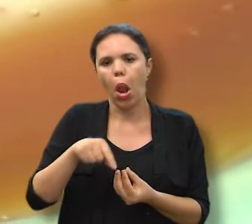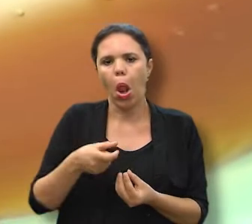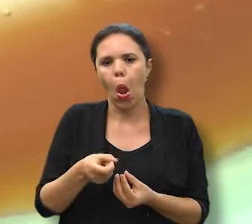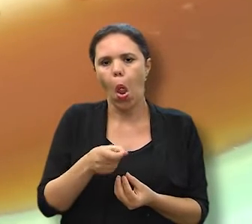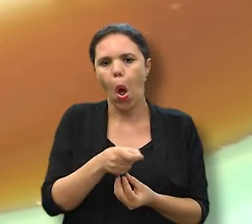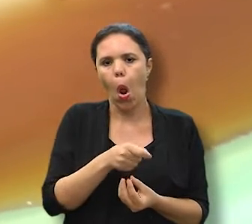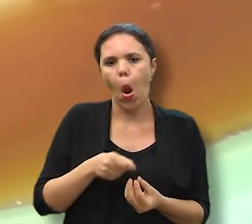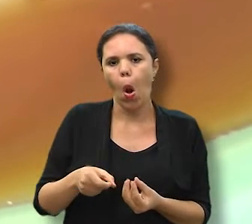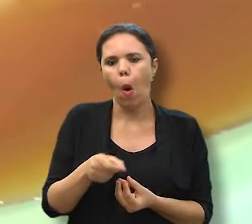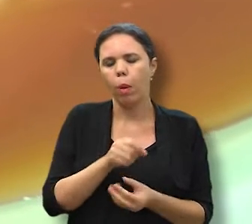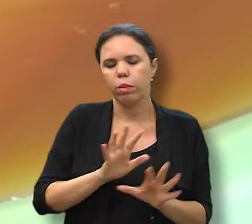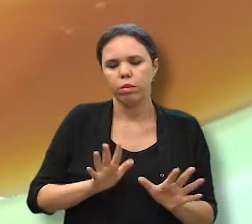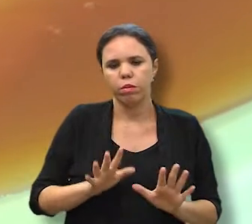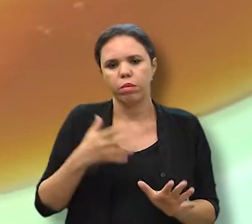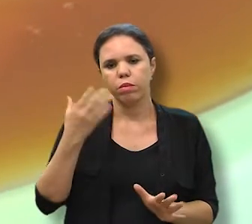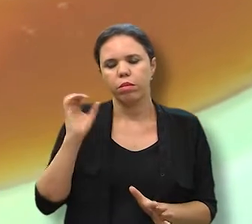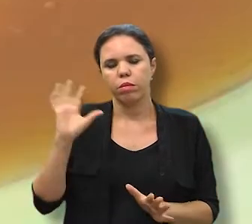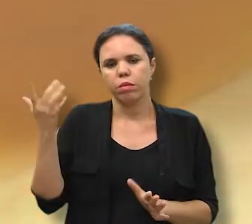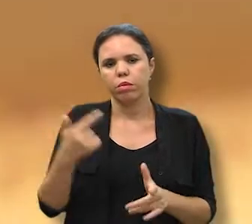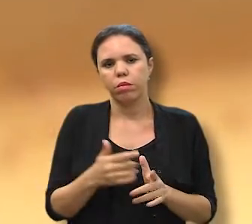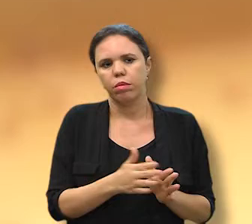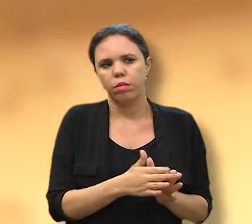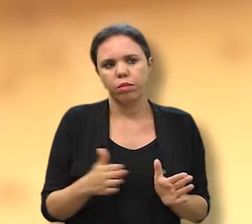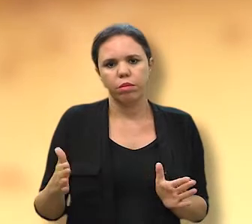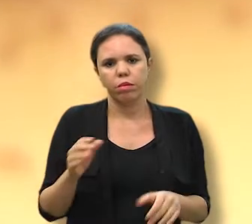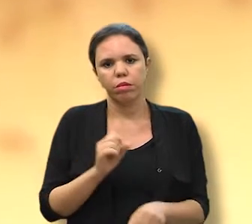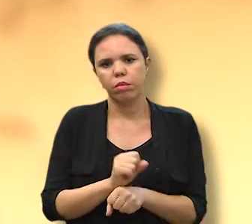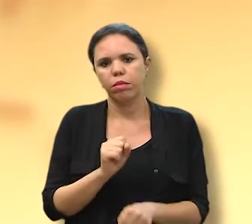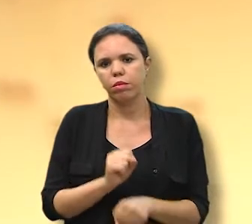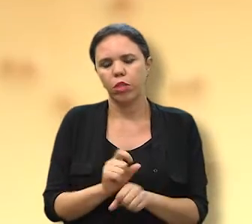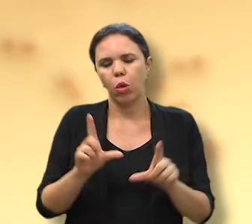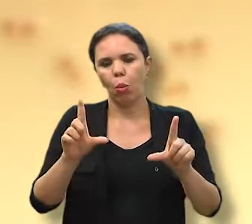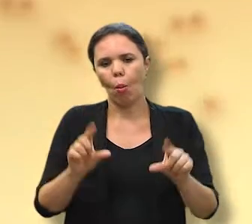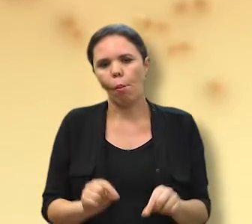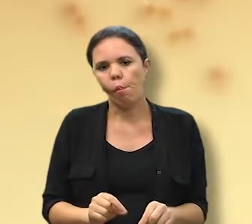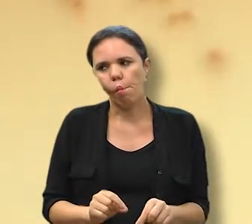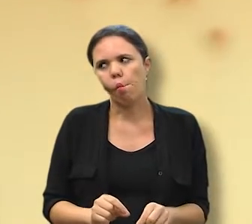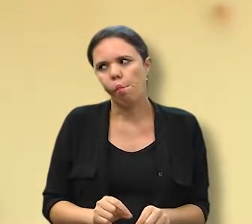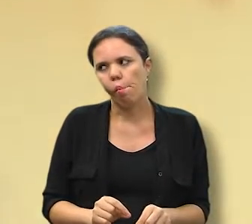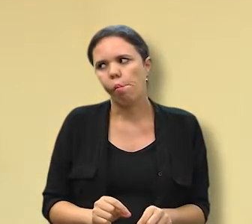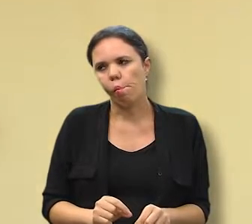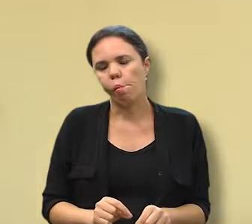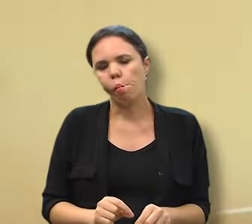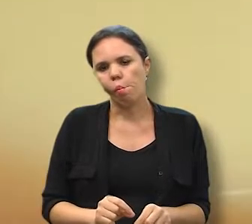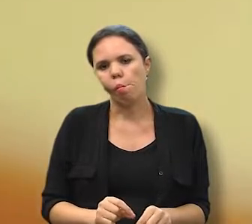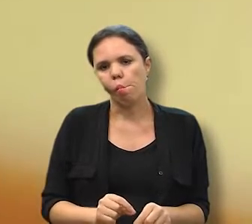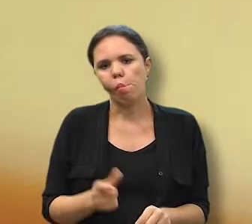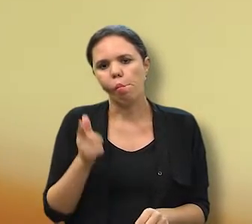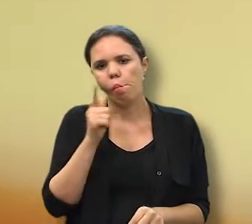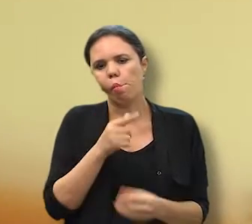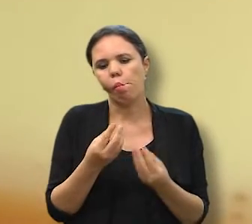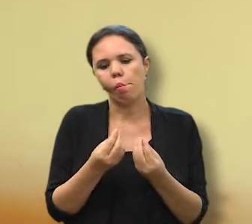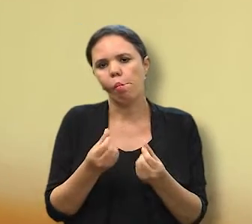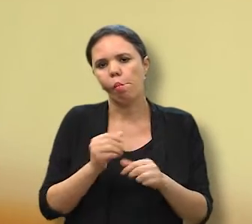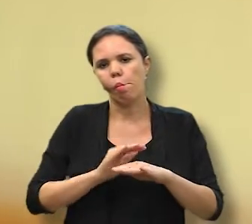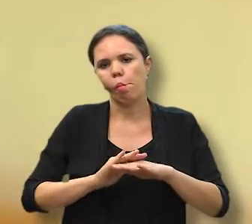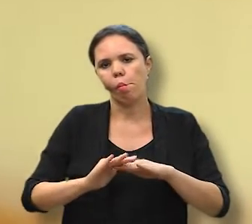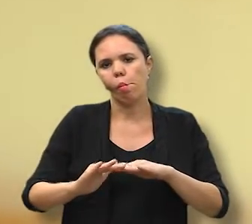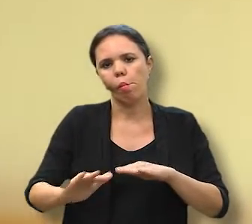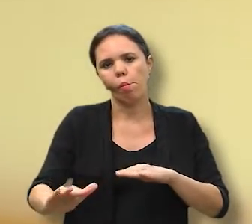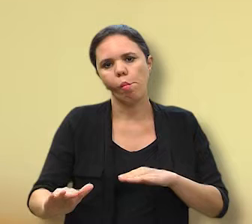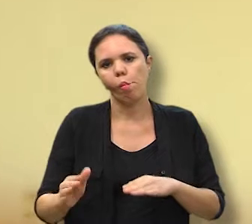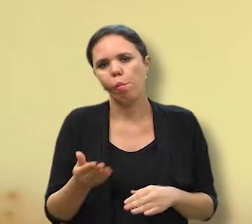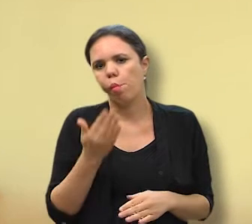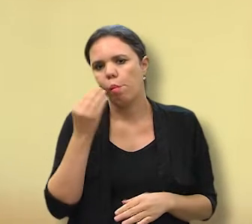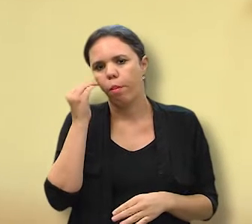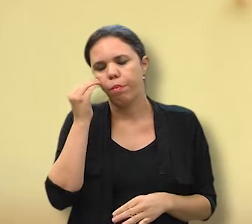isso acontecer no processo, vai lá e espera essa espuma baixar, que aí você vai conseguir essa textura lisa como você vai